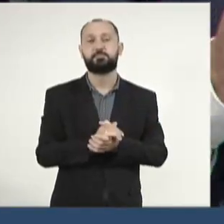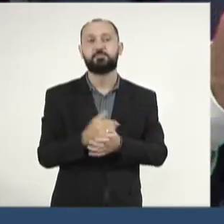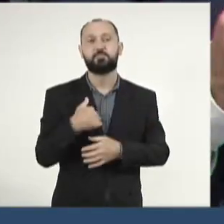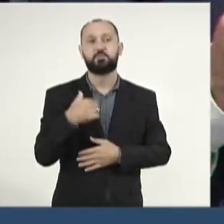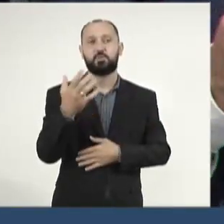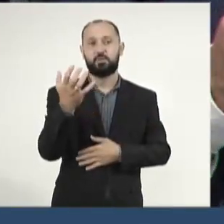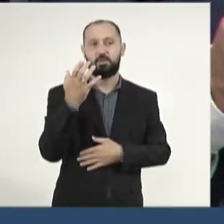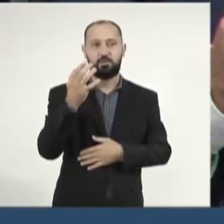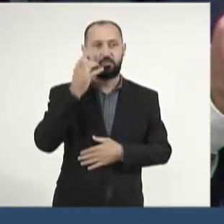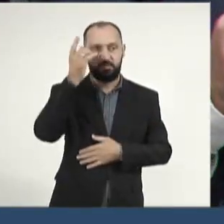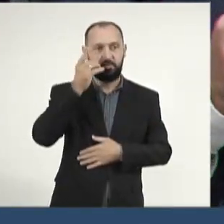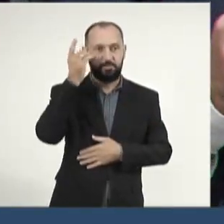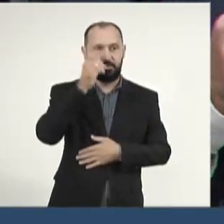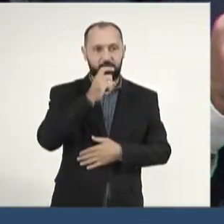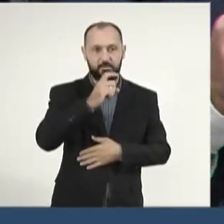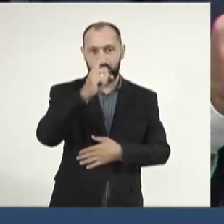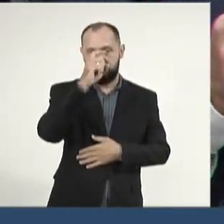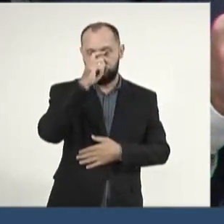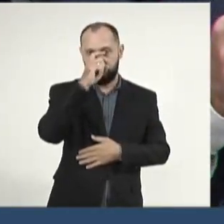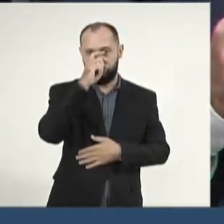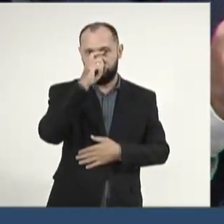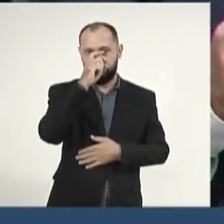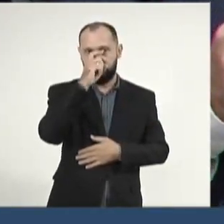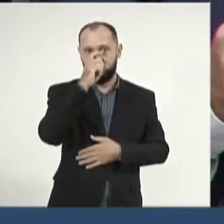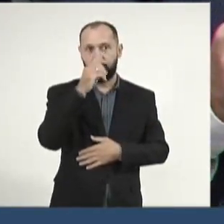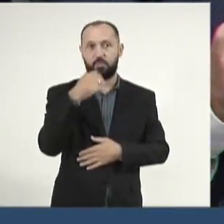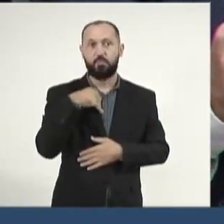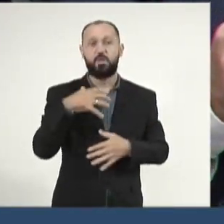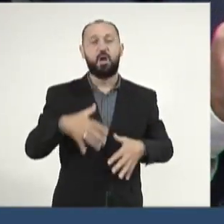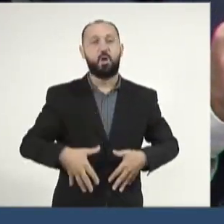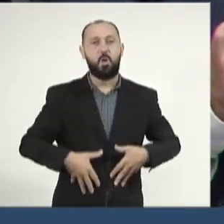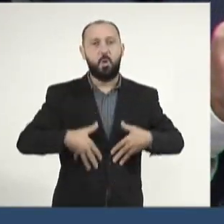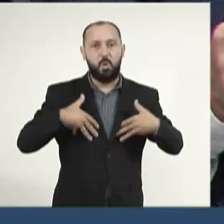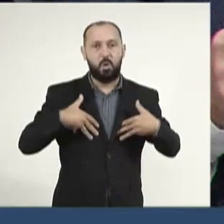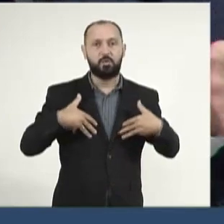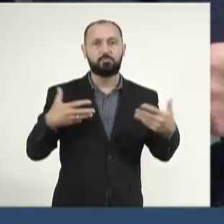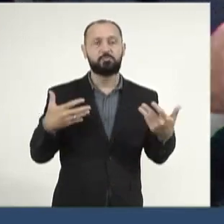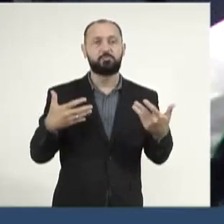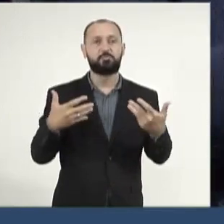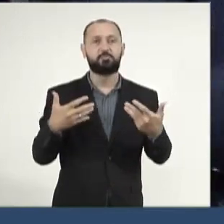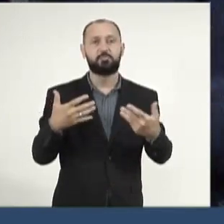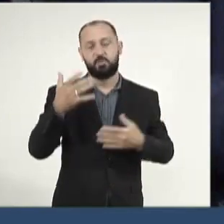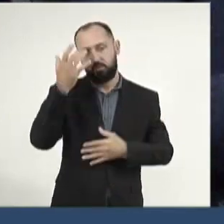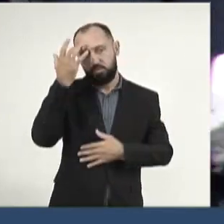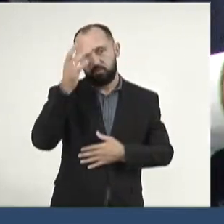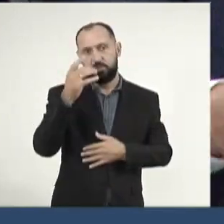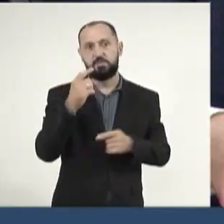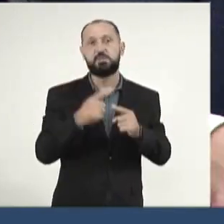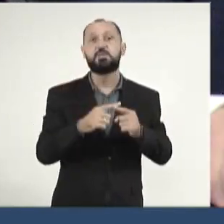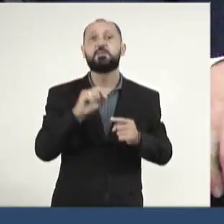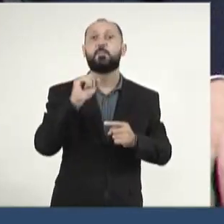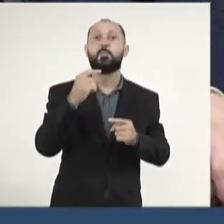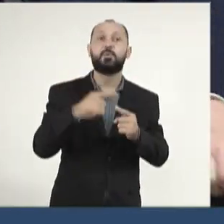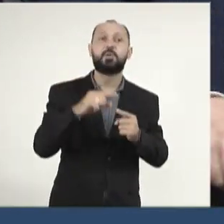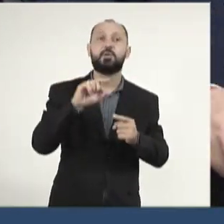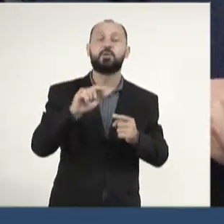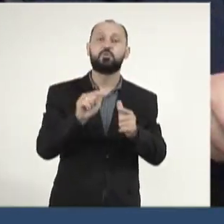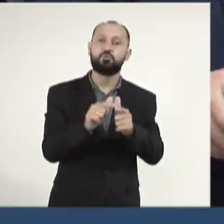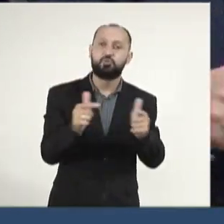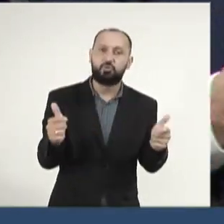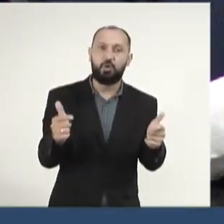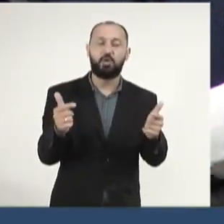Eu queria, deputado Zeca, com muita honra e com muito orgulho, eu não sei se por sorte, por